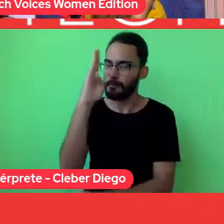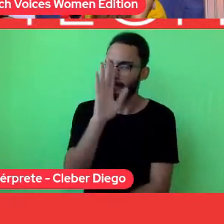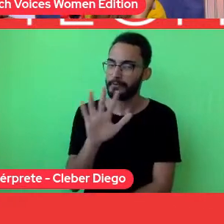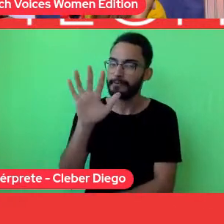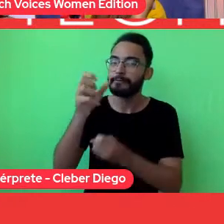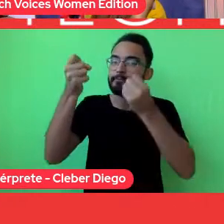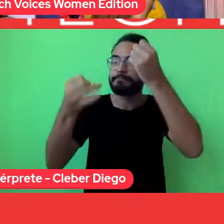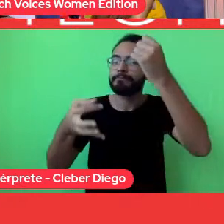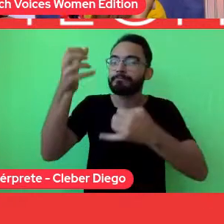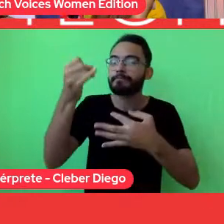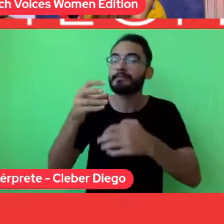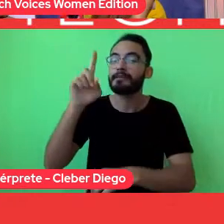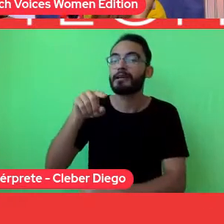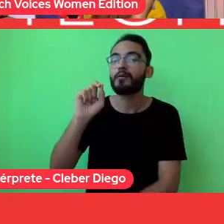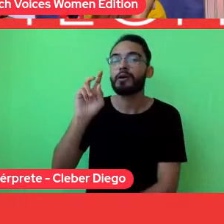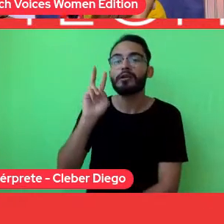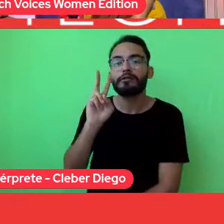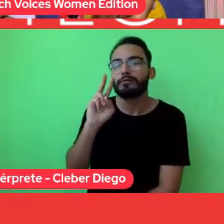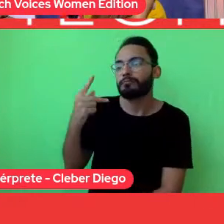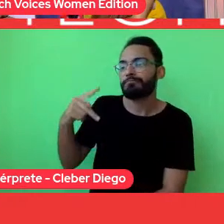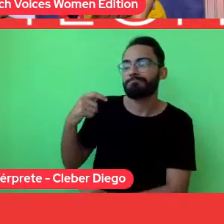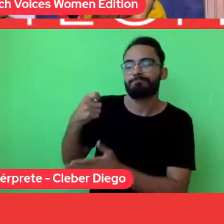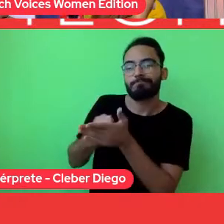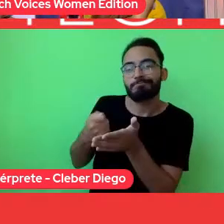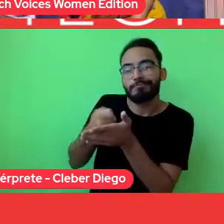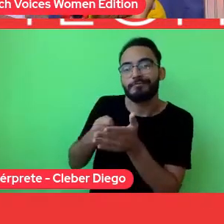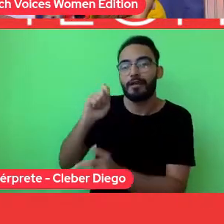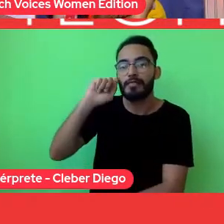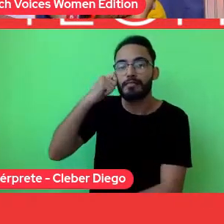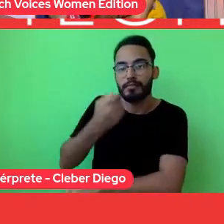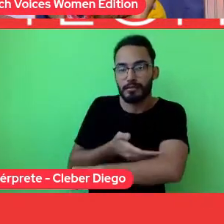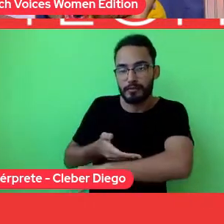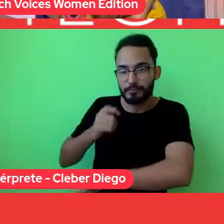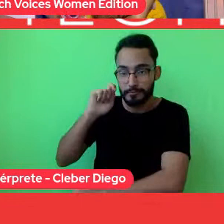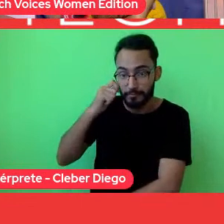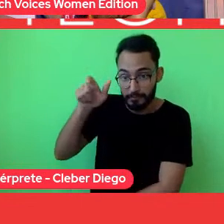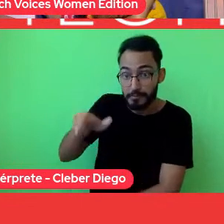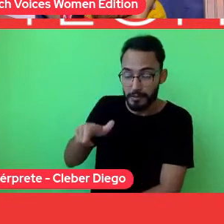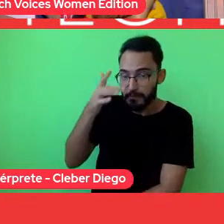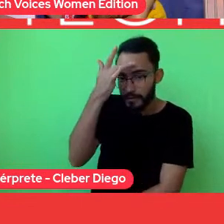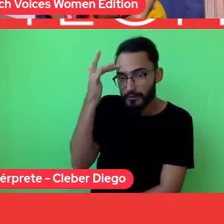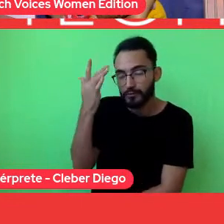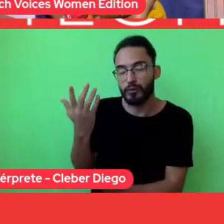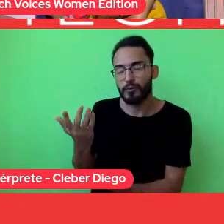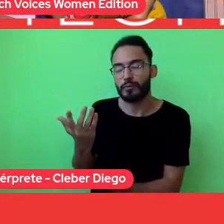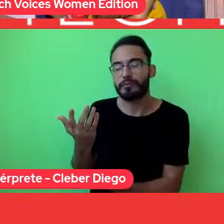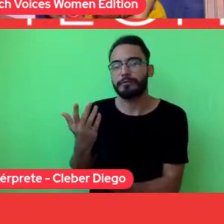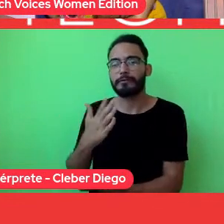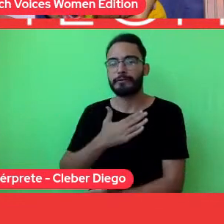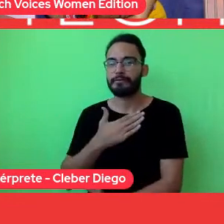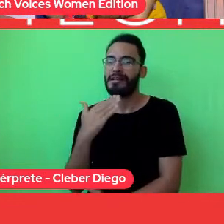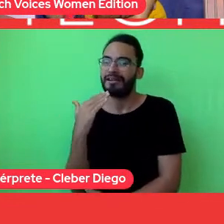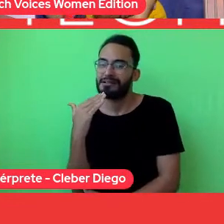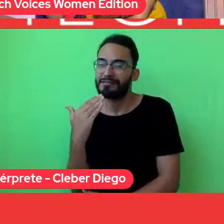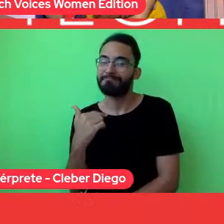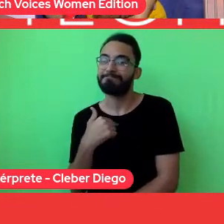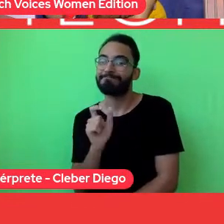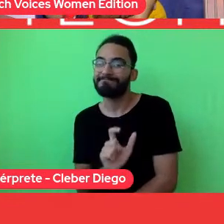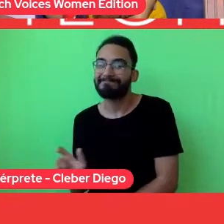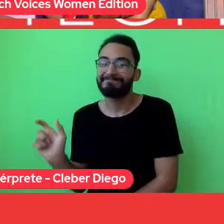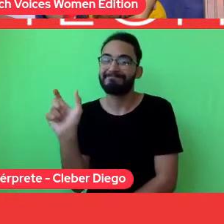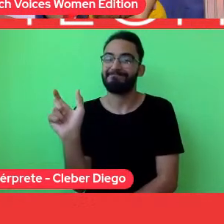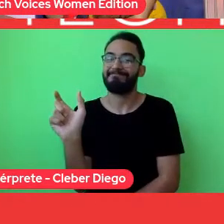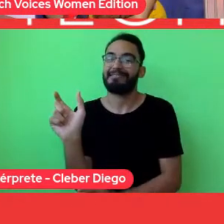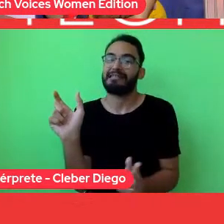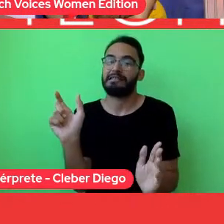sobre a questão do negro, né, e nesse evento eu cometo uma falha, né, eu cito um termo nada